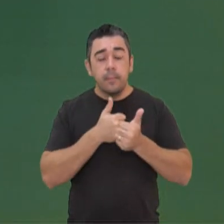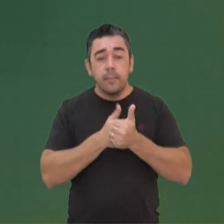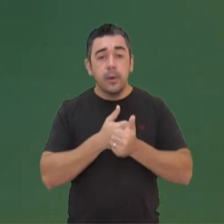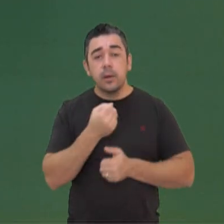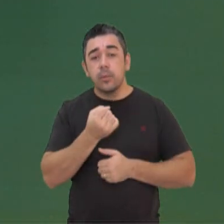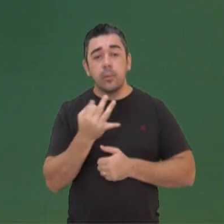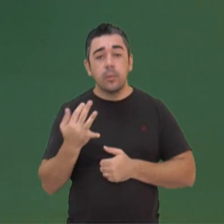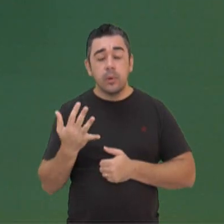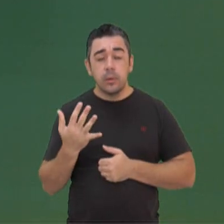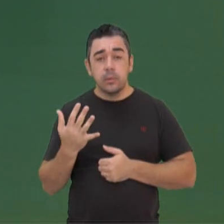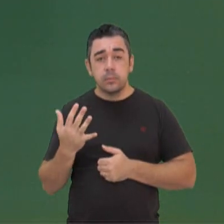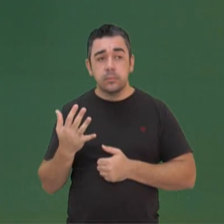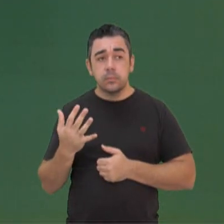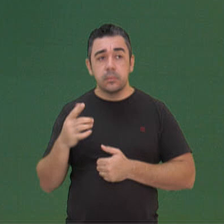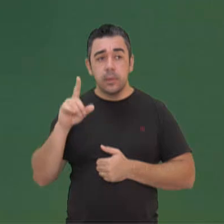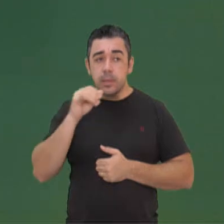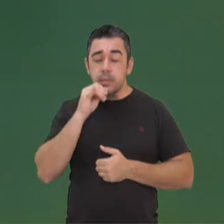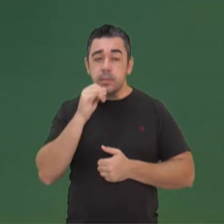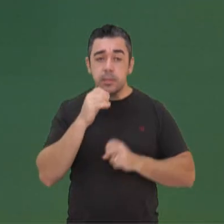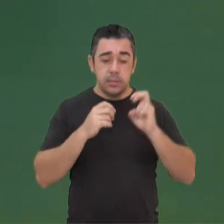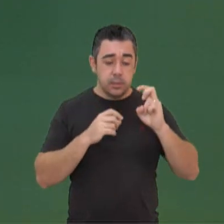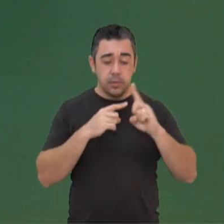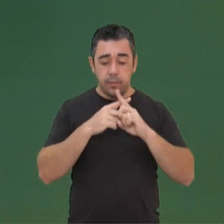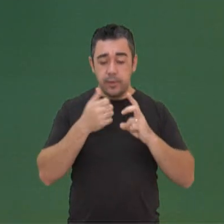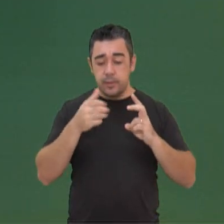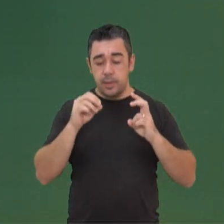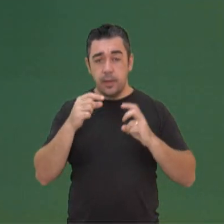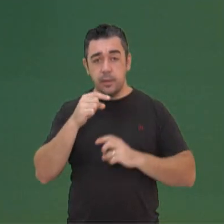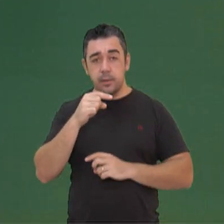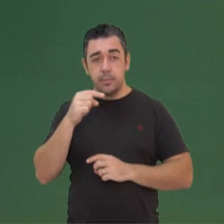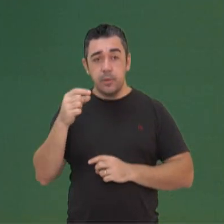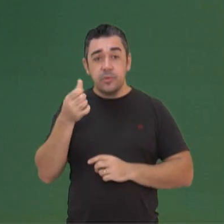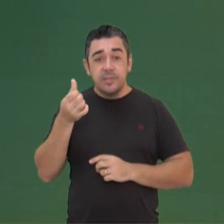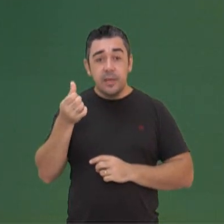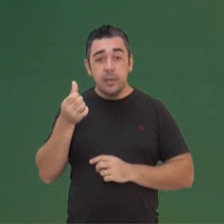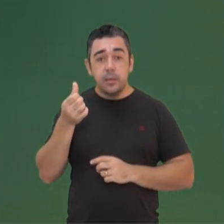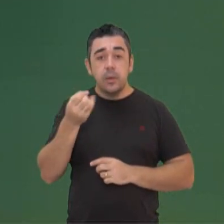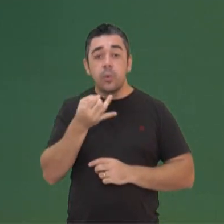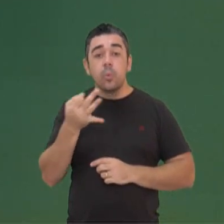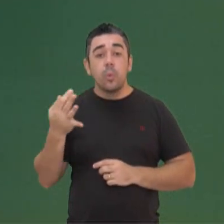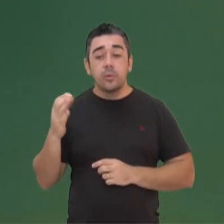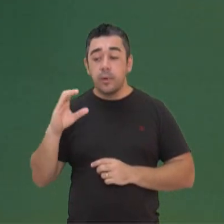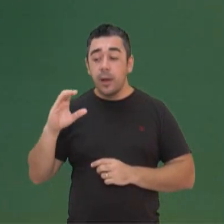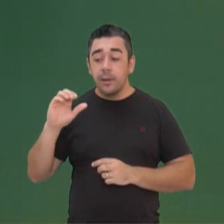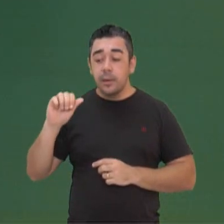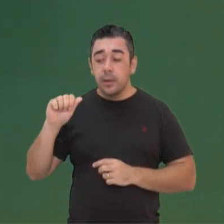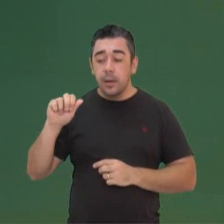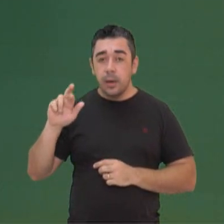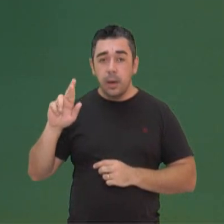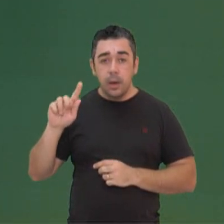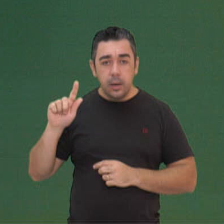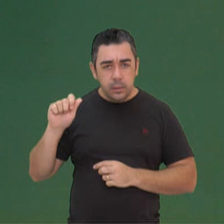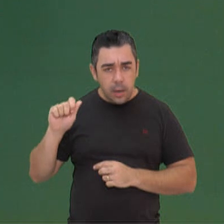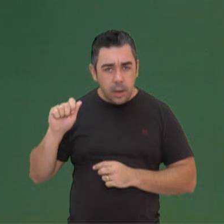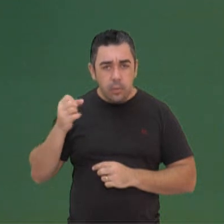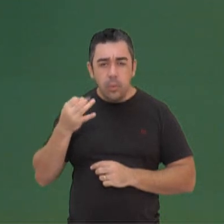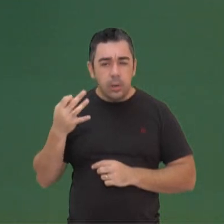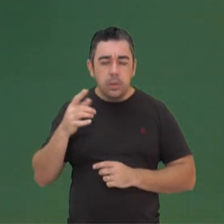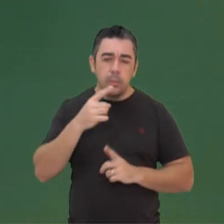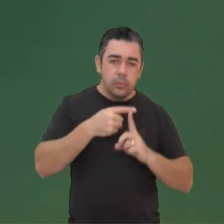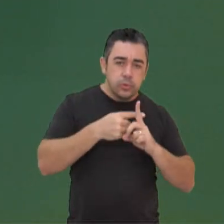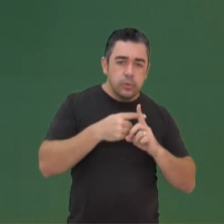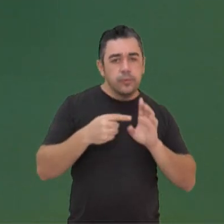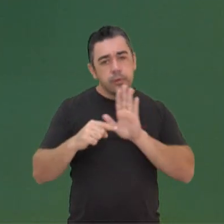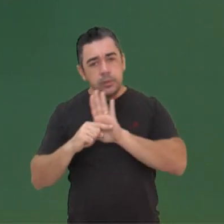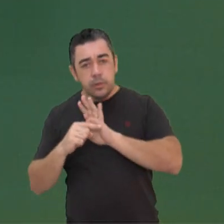bem claro. Sendo 5 vezes 10 elevado a menos 6 coulombs o valor da carga. Então procura o símbolo que representa a carga e anota